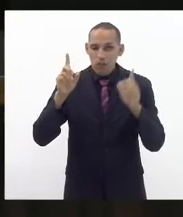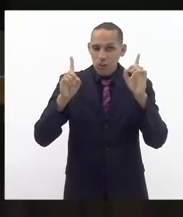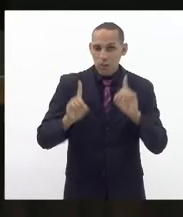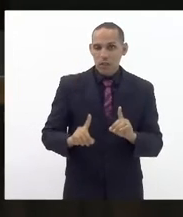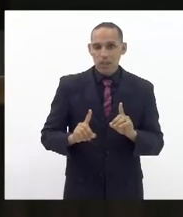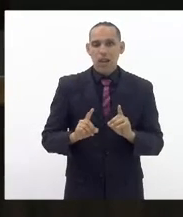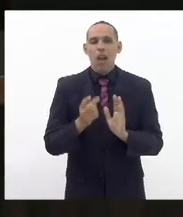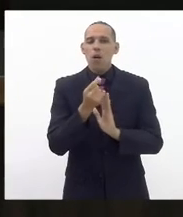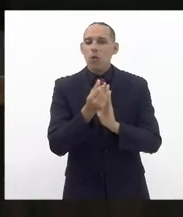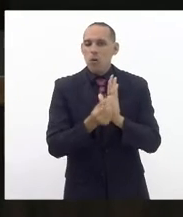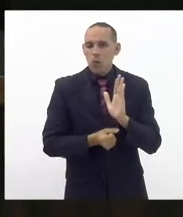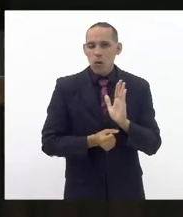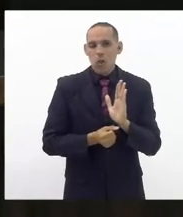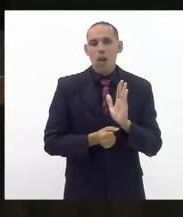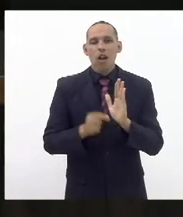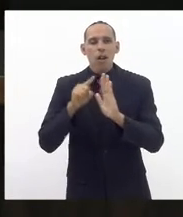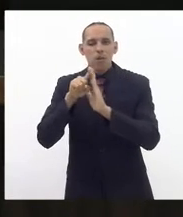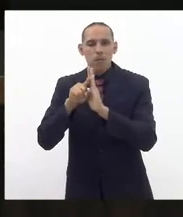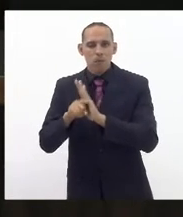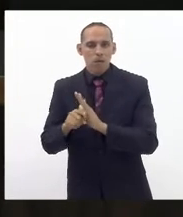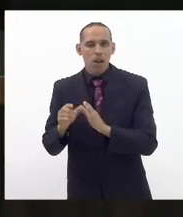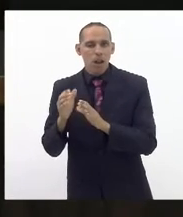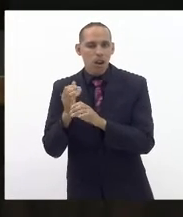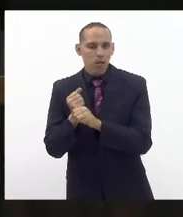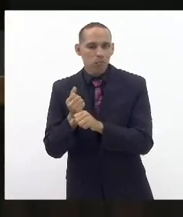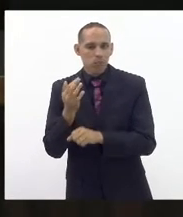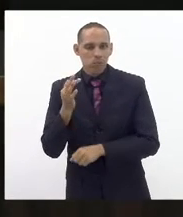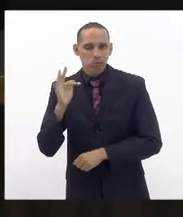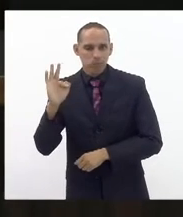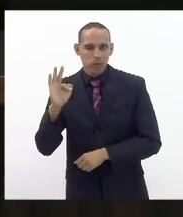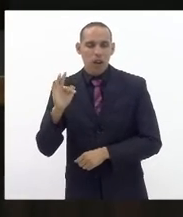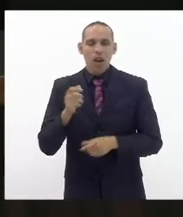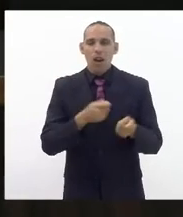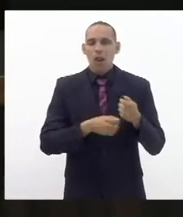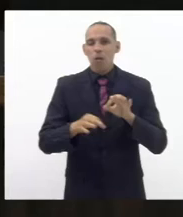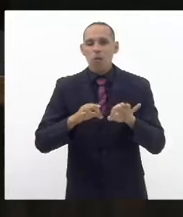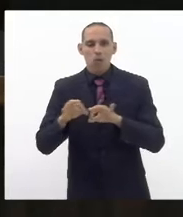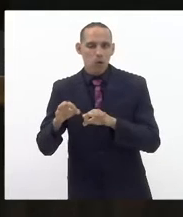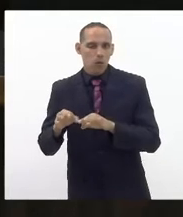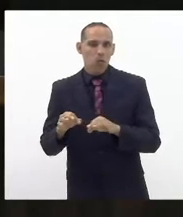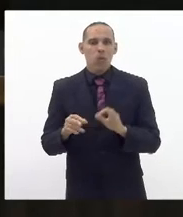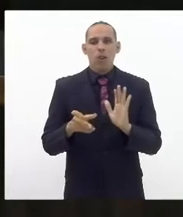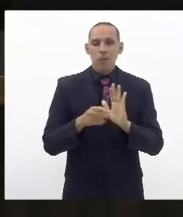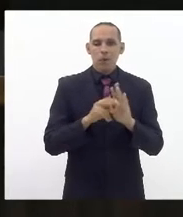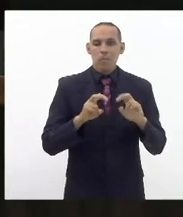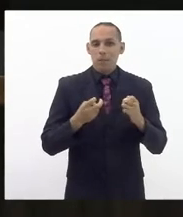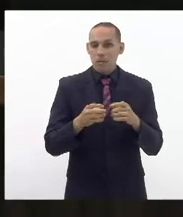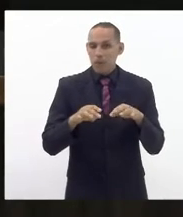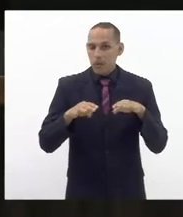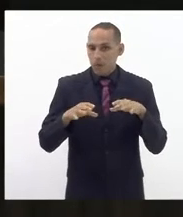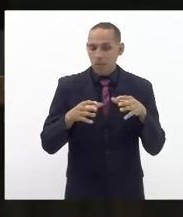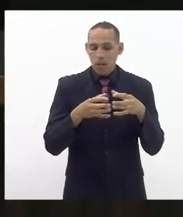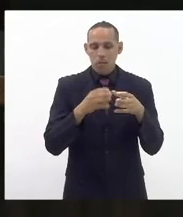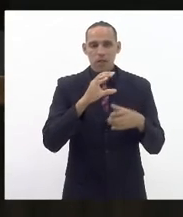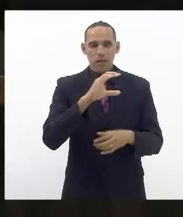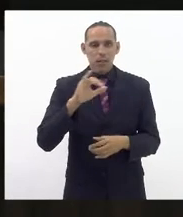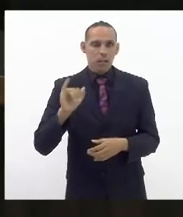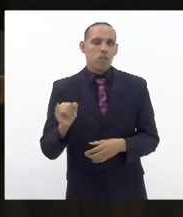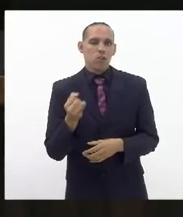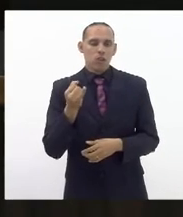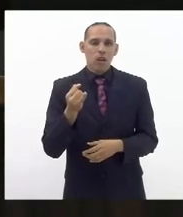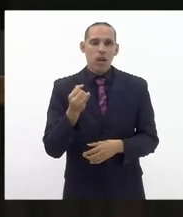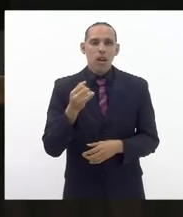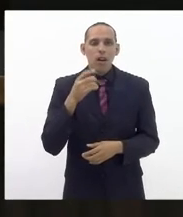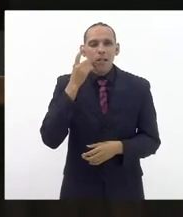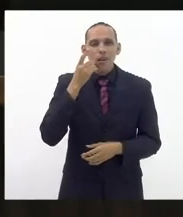Finanças, Fiscalização Financeira e Controle, as emendas de plenário. Para emitir parecer pela Comissão de Constituição e Justiça, deputada